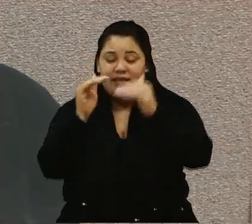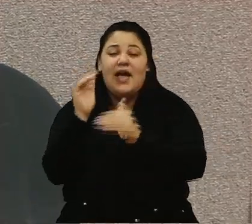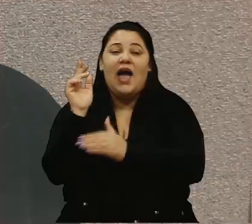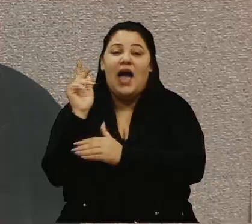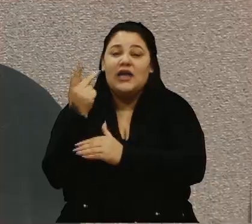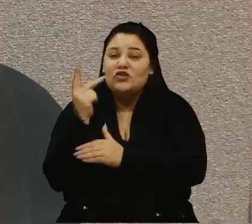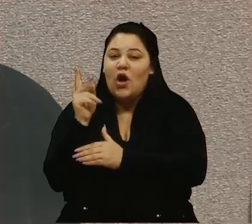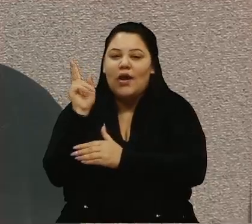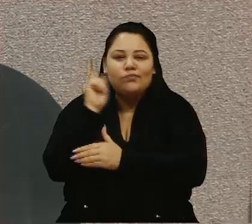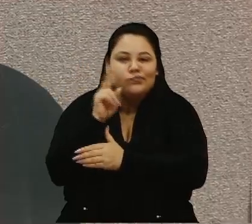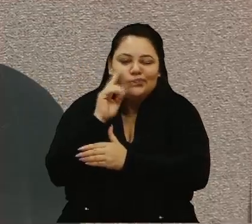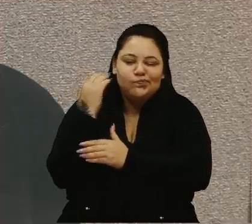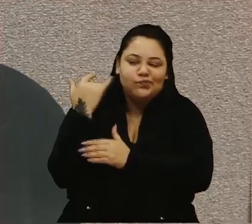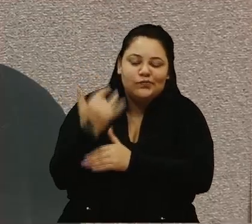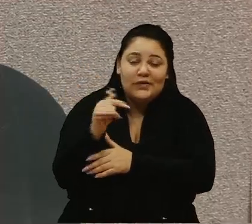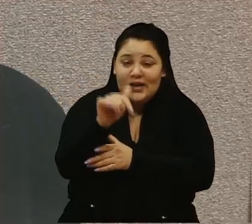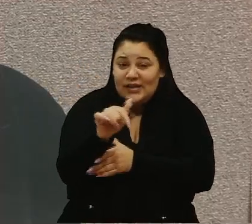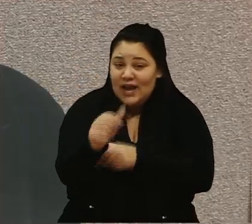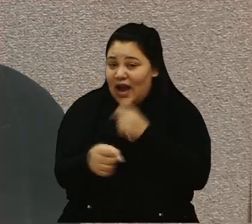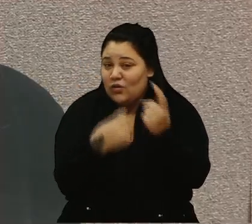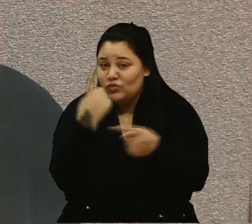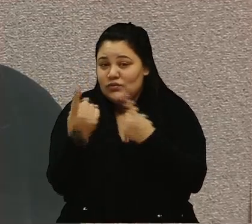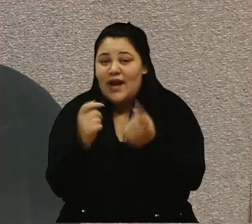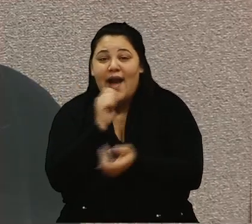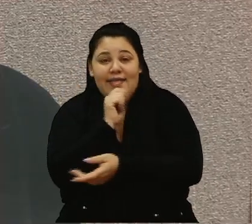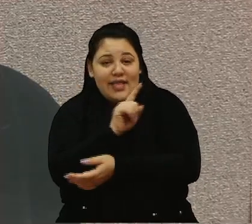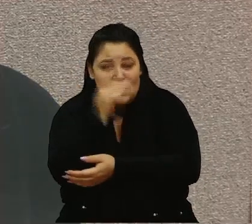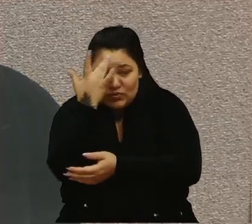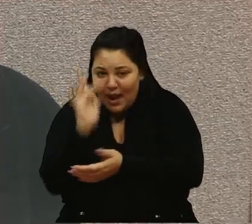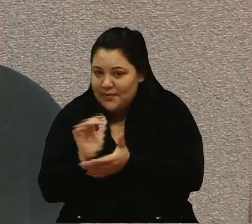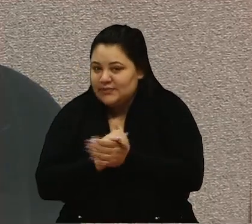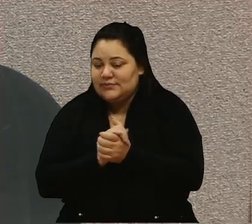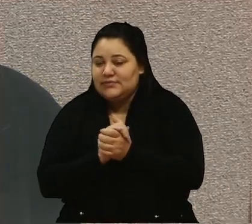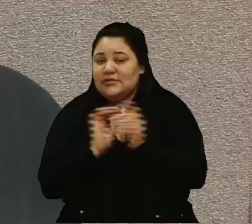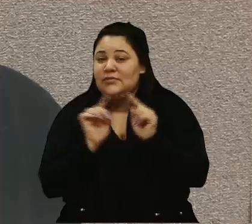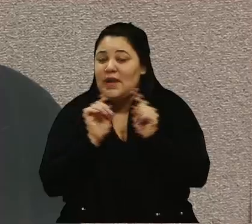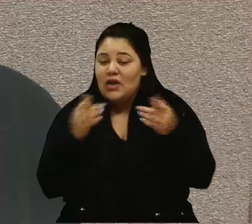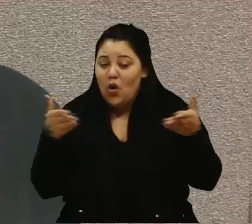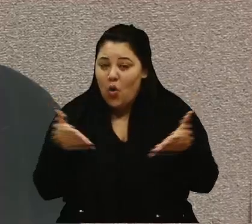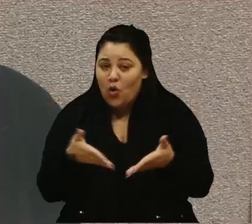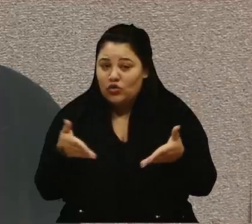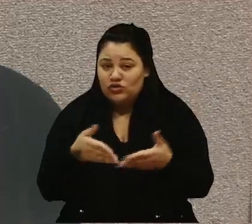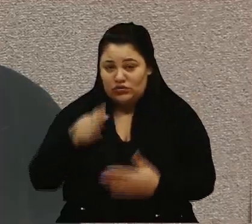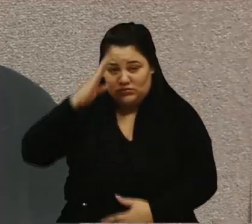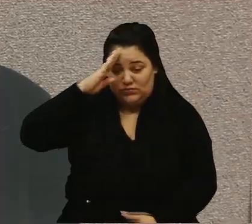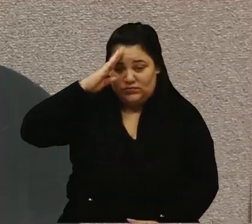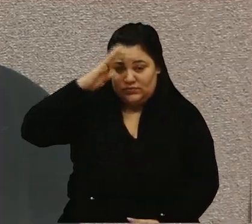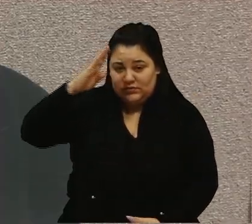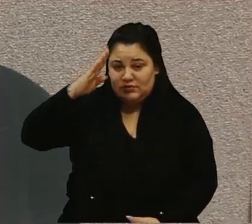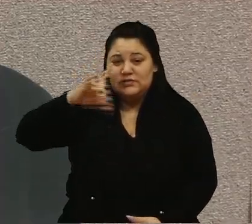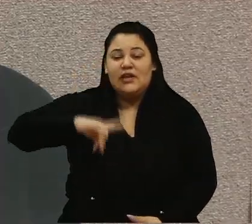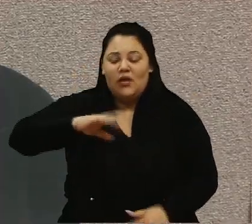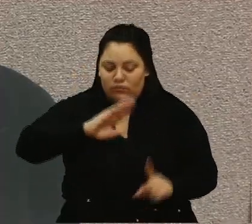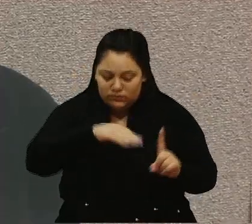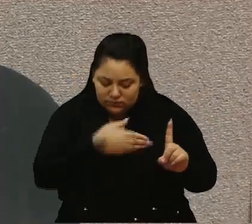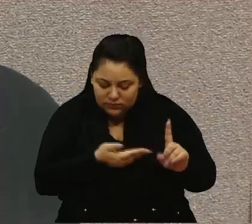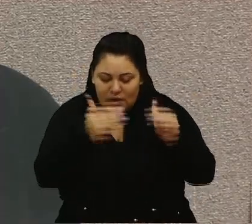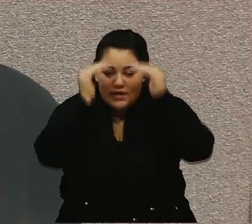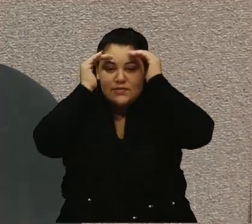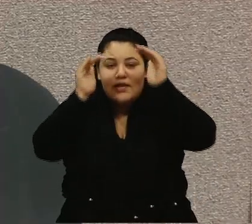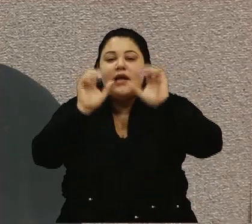Aqui, talvez muitos não saibam, mas hoje os pracinhas são muito glorificados. No